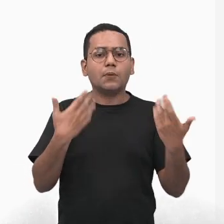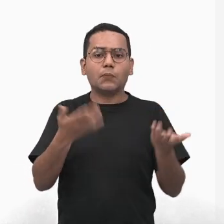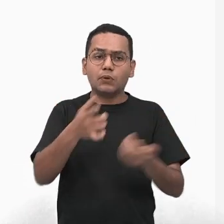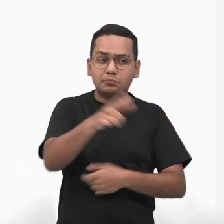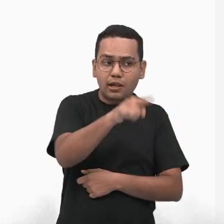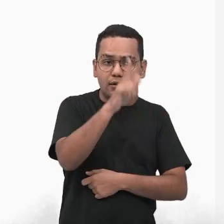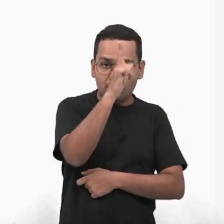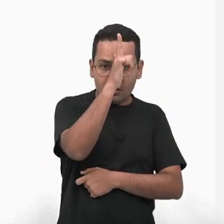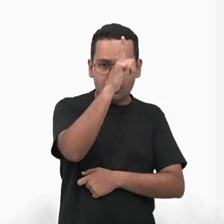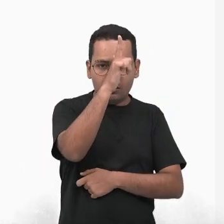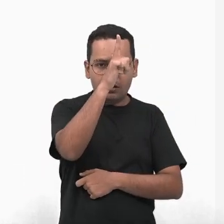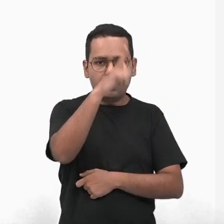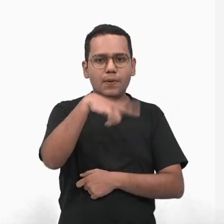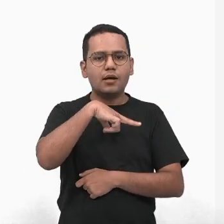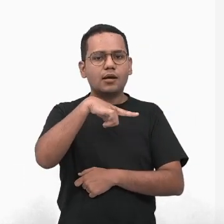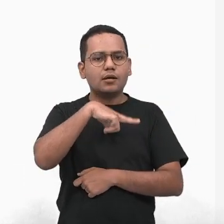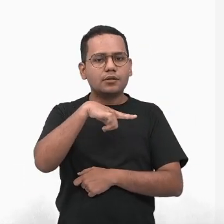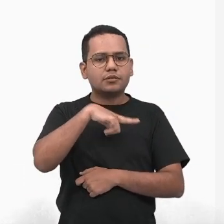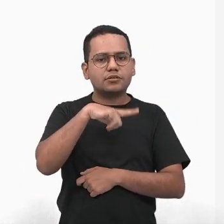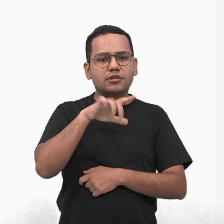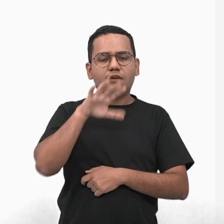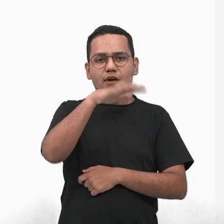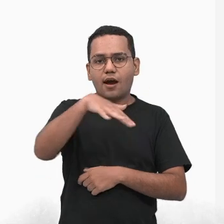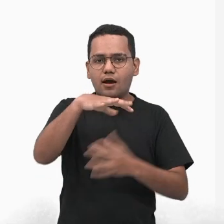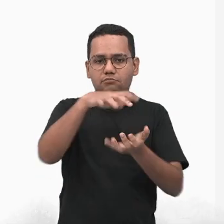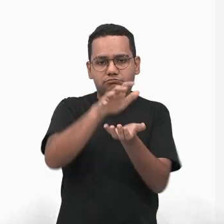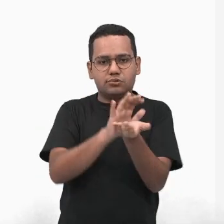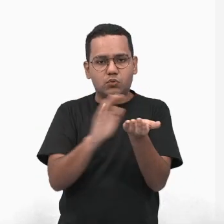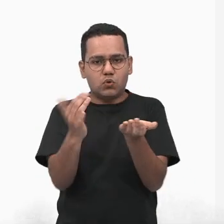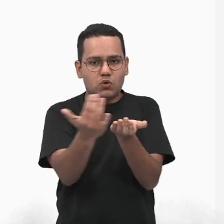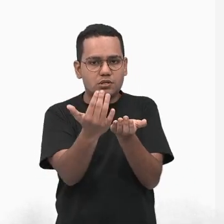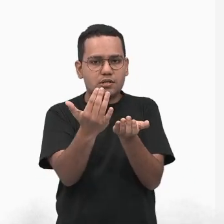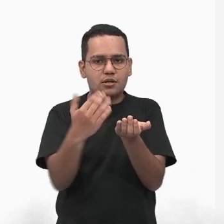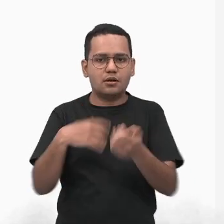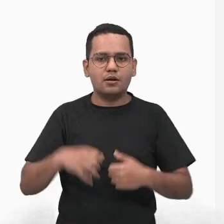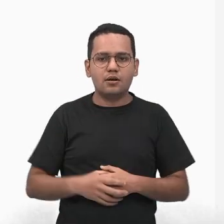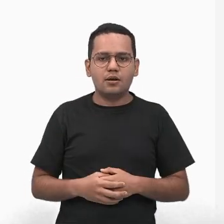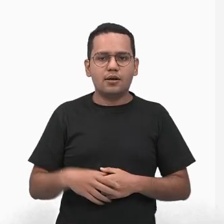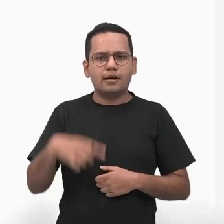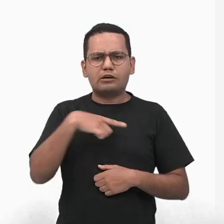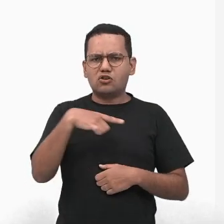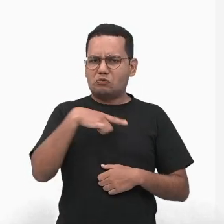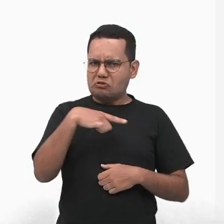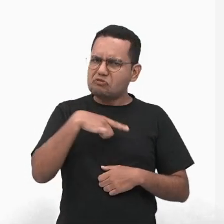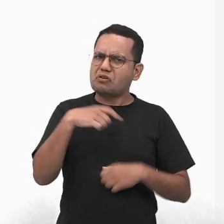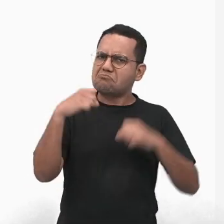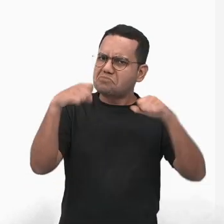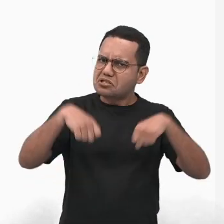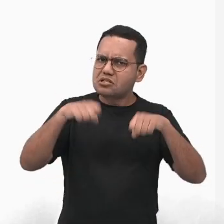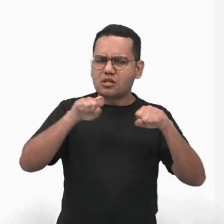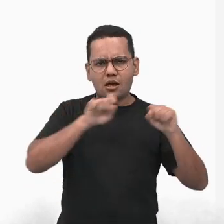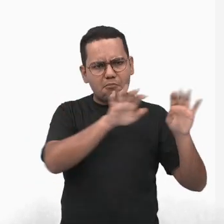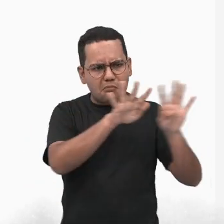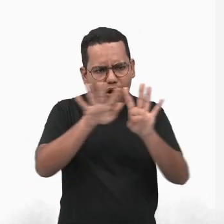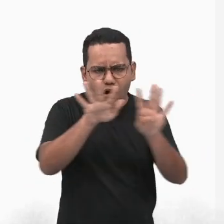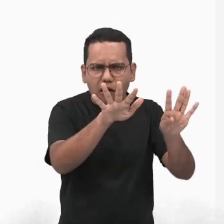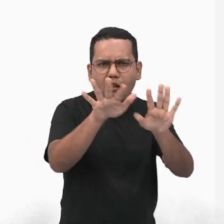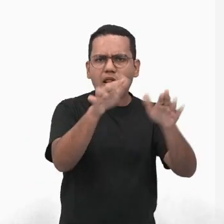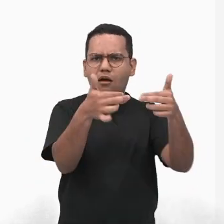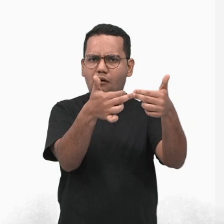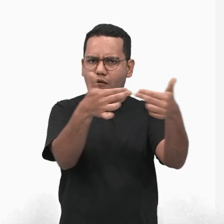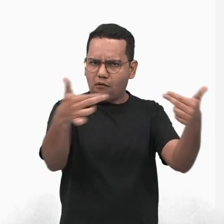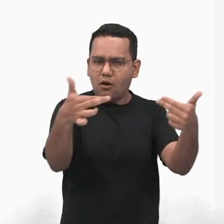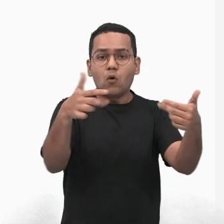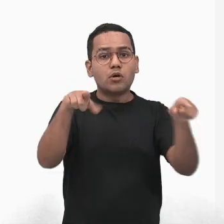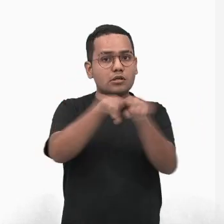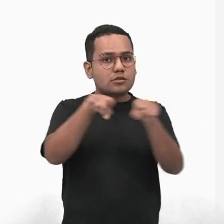sua força para a frente ocidental e lançaram uma poderosa ofensiva com o apoio da aviação e da artilharia